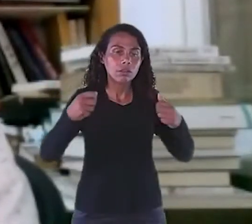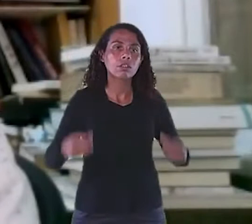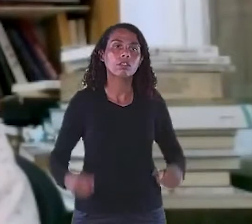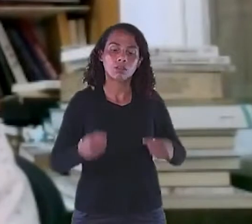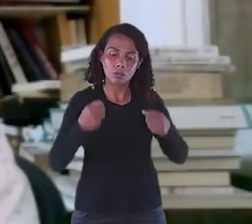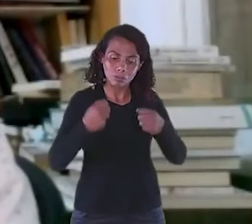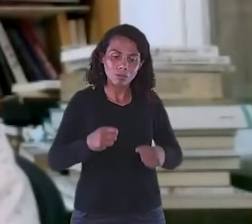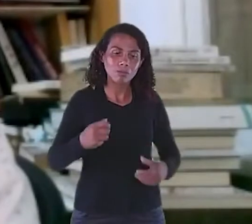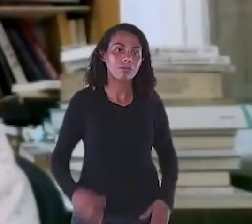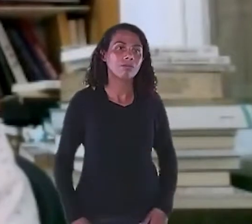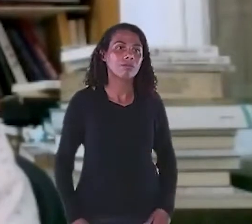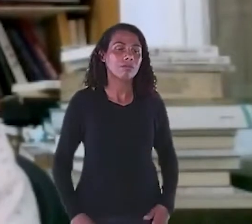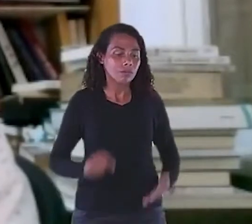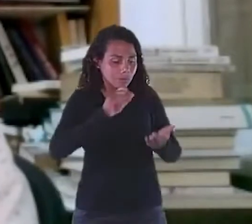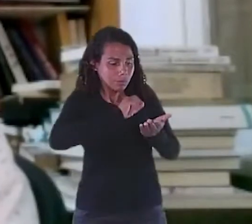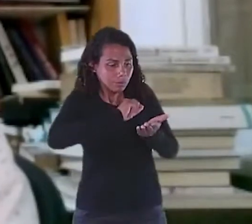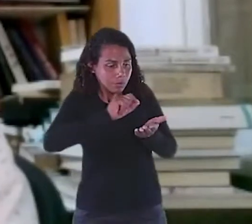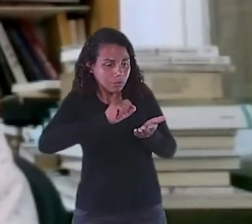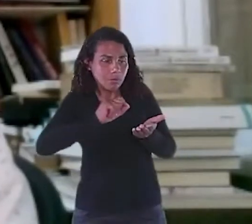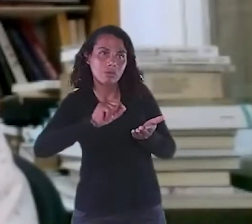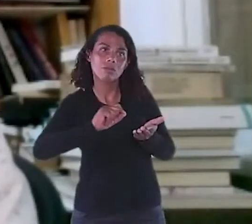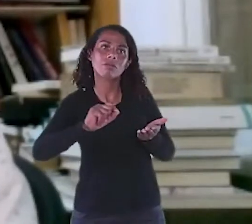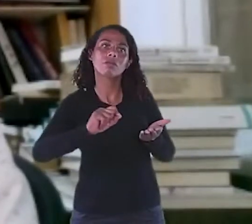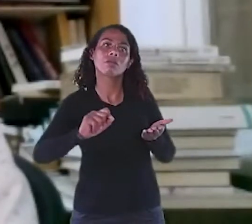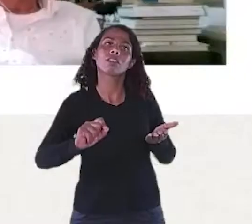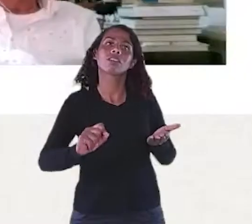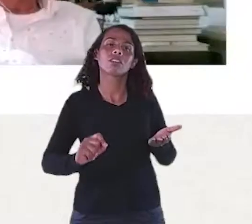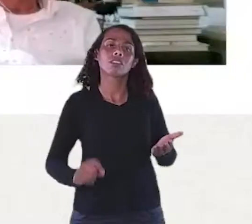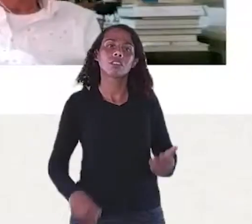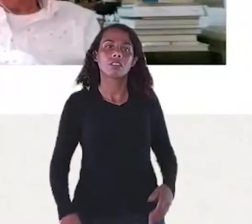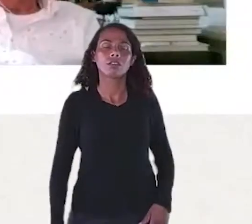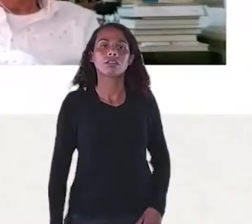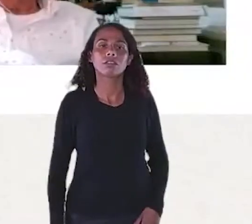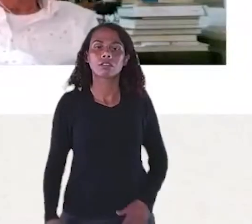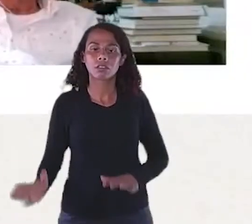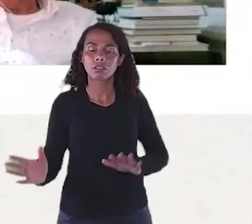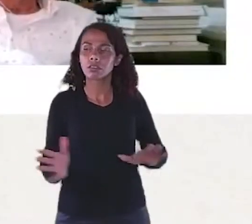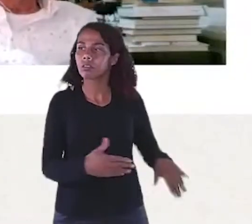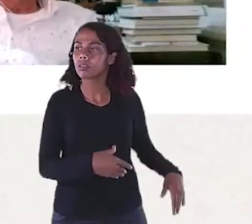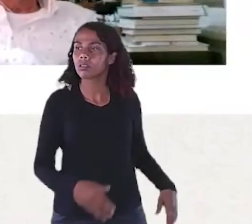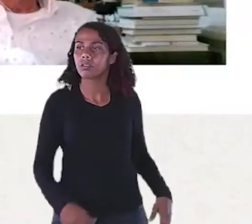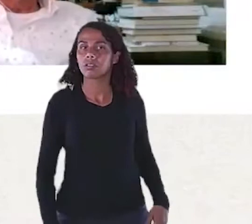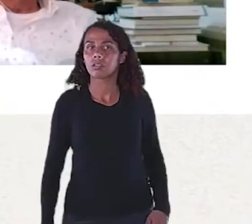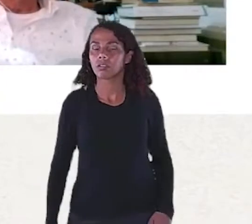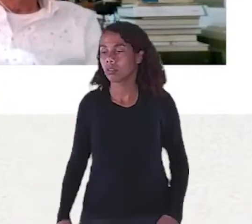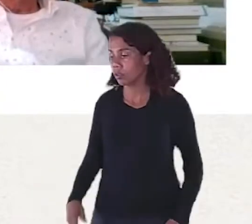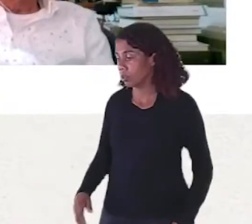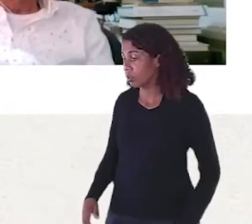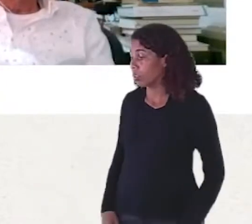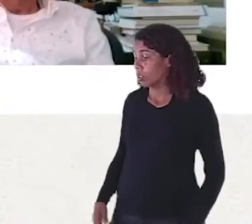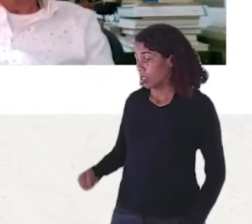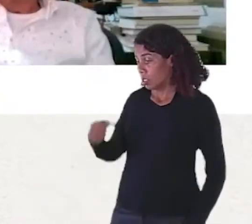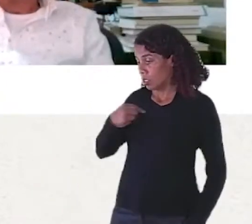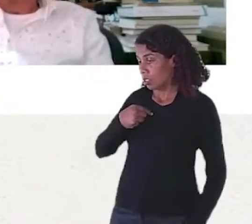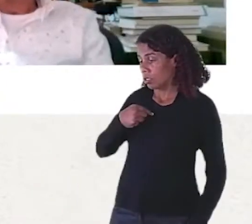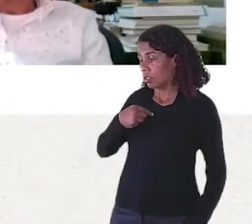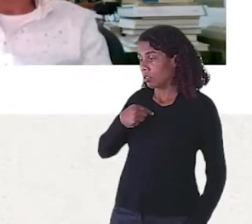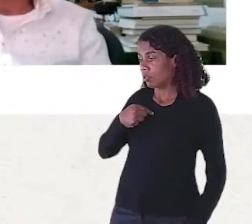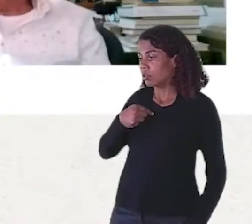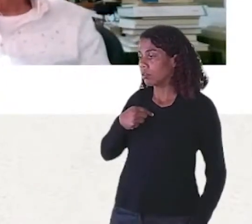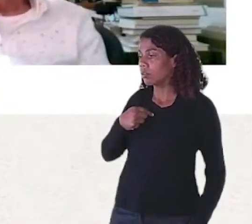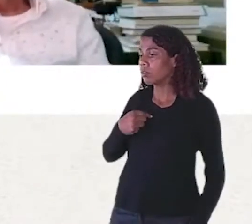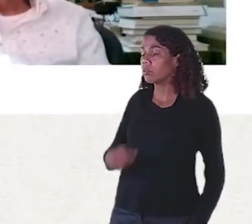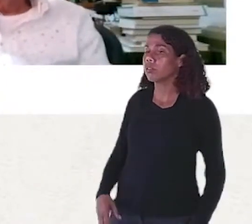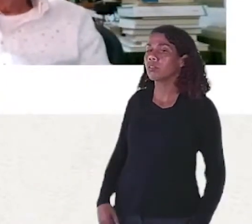O Jaime fez. Pois é, mas o Jaime, por exemplo, me passou uma informação, isso também já nem lembro quando, né? Época